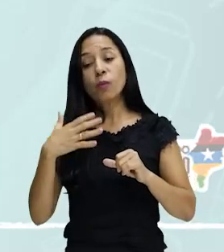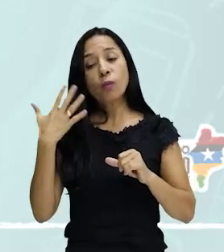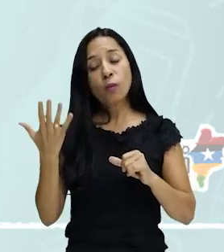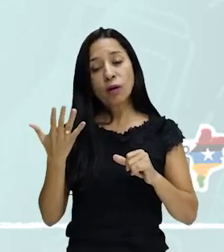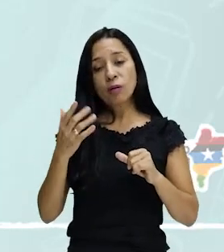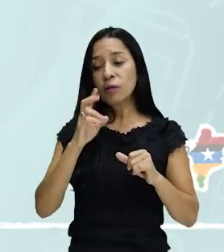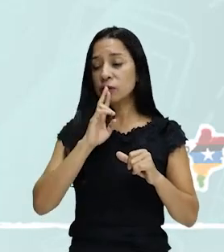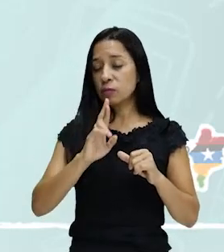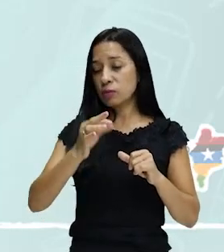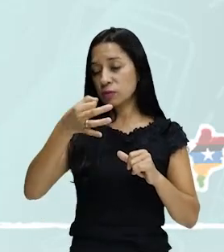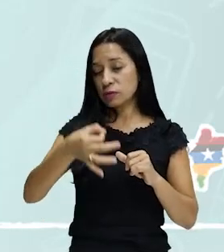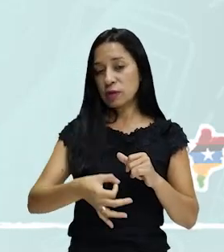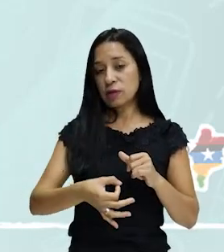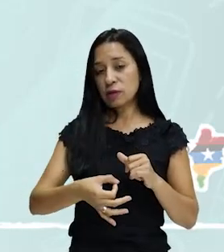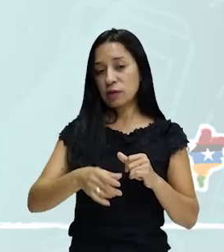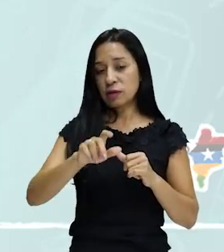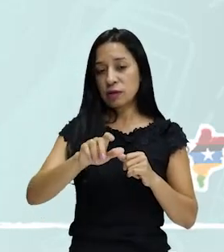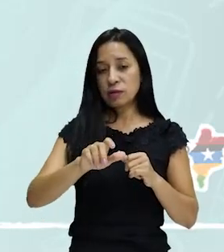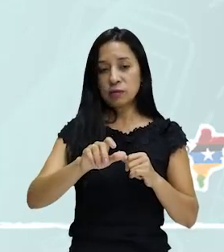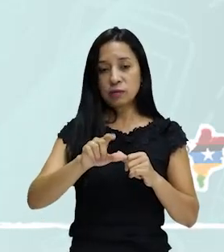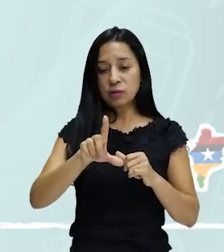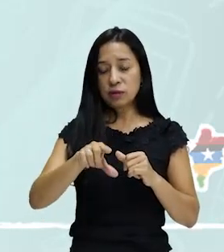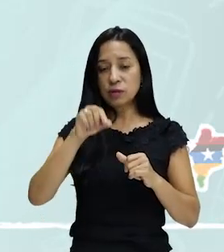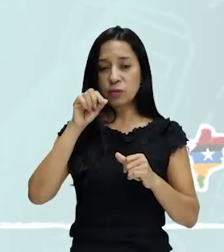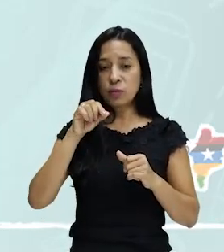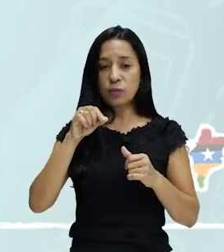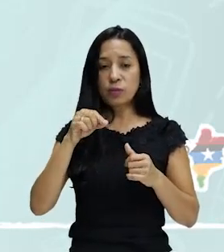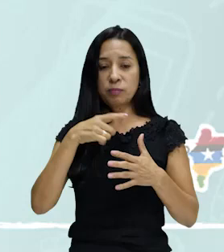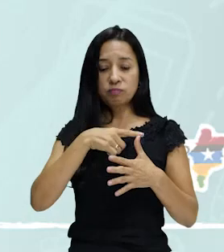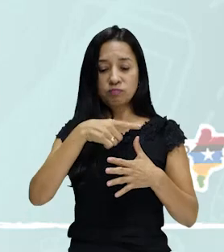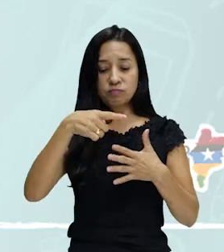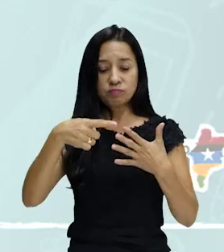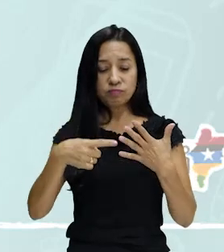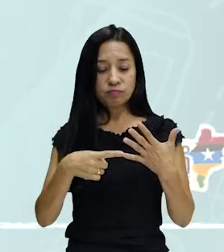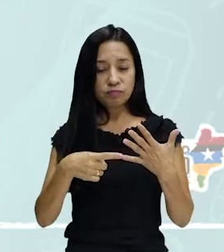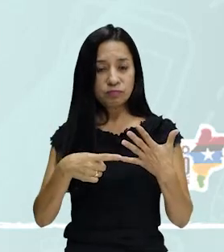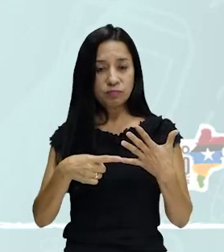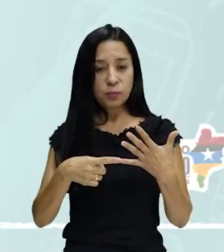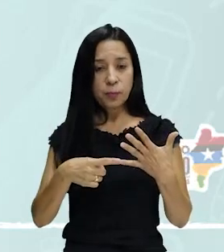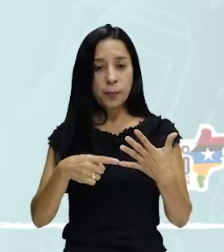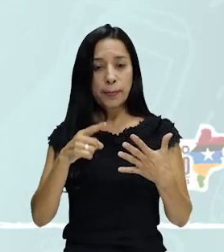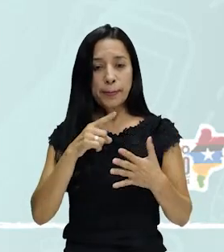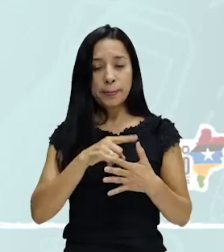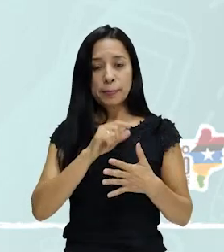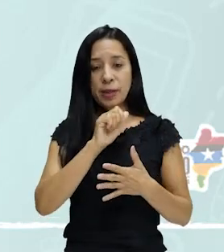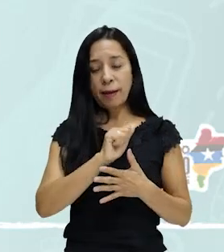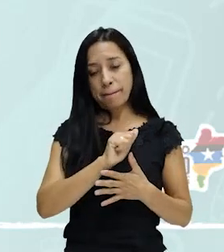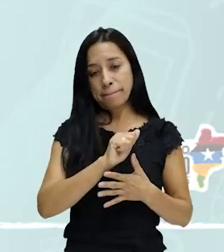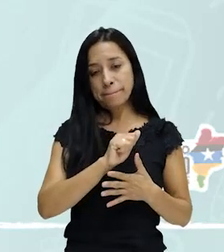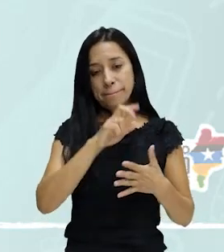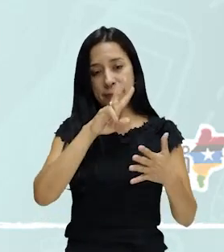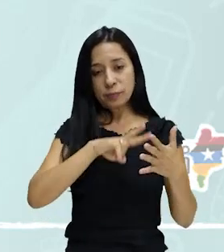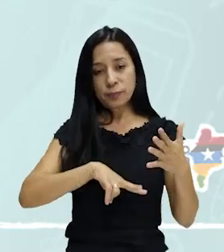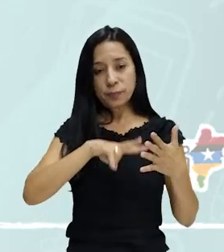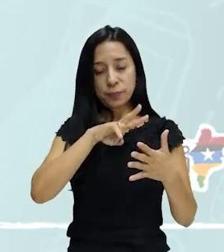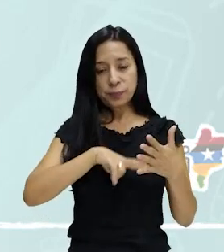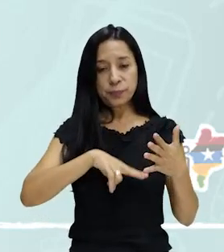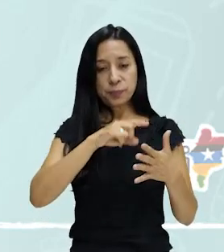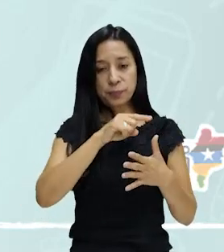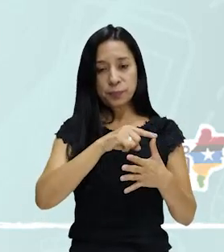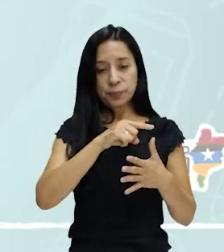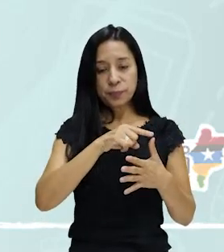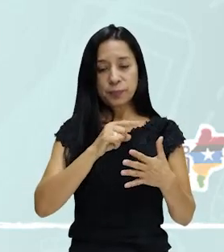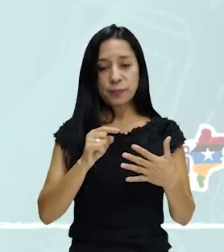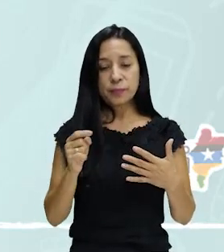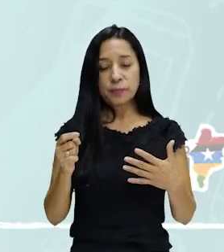do bate-estacas é baseado em qual princípio de transformação de energia, certo? Letra A. Transformação de energia